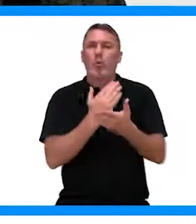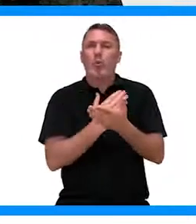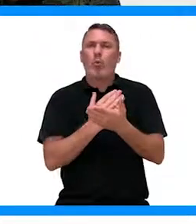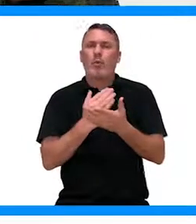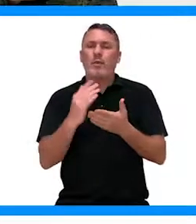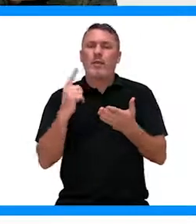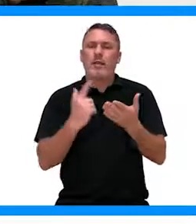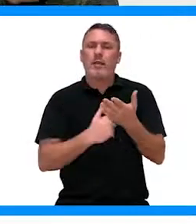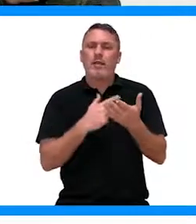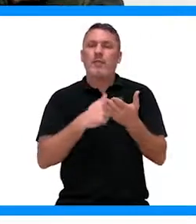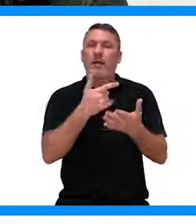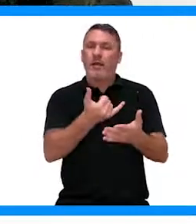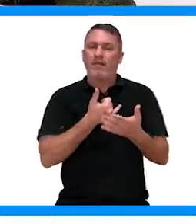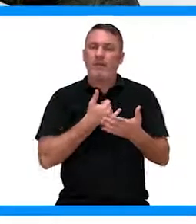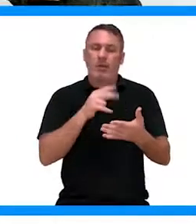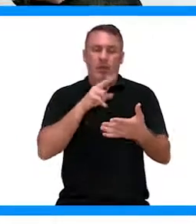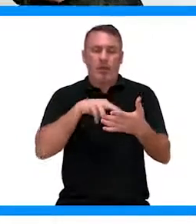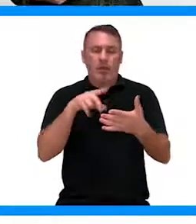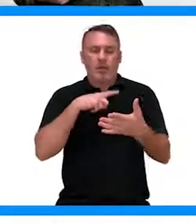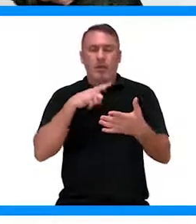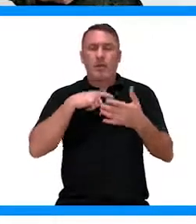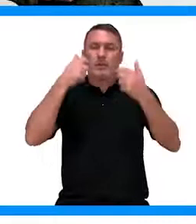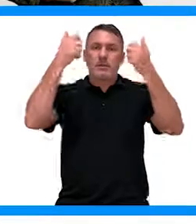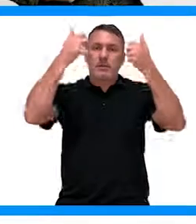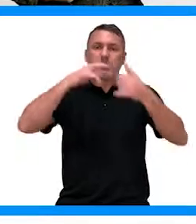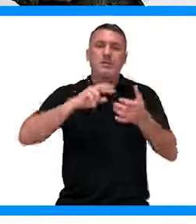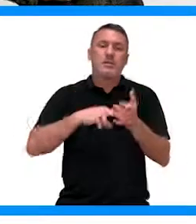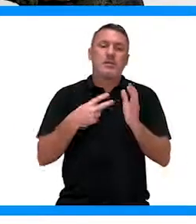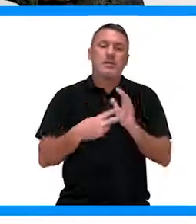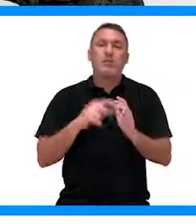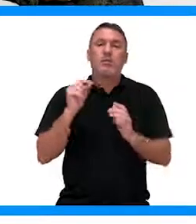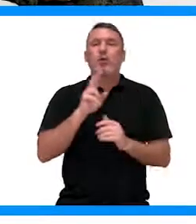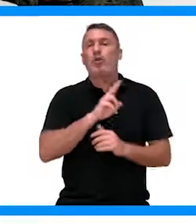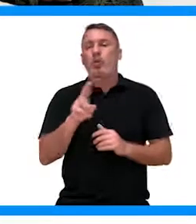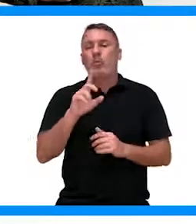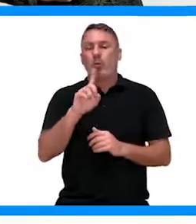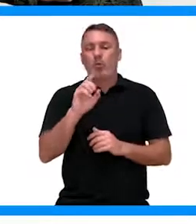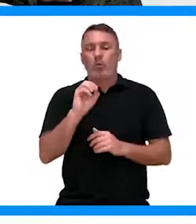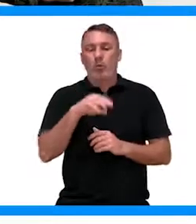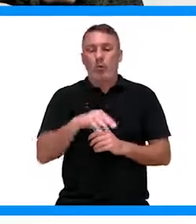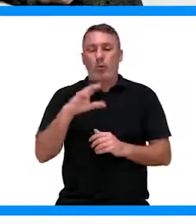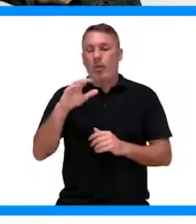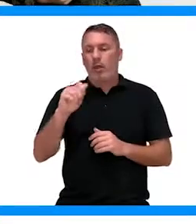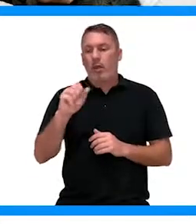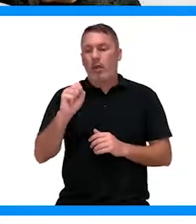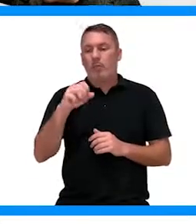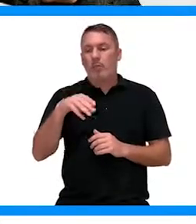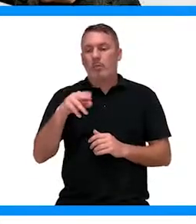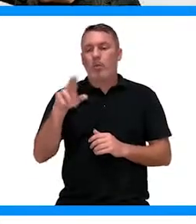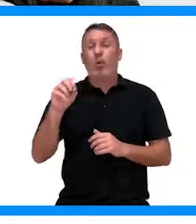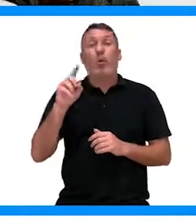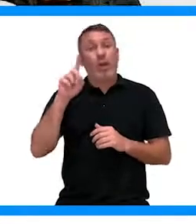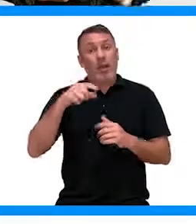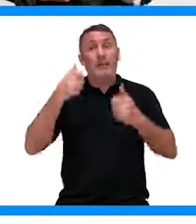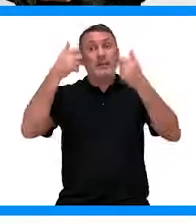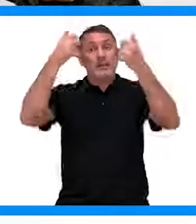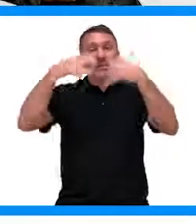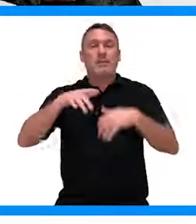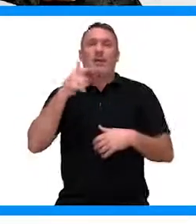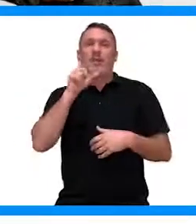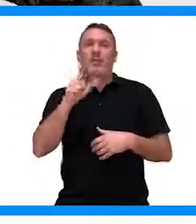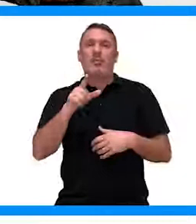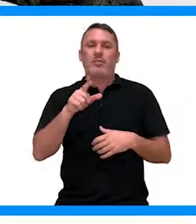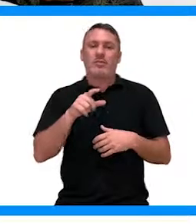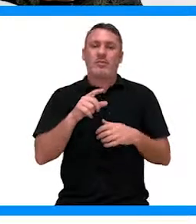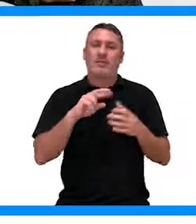do livro, lá nas partes iniciais, o autor explica o significado do nome Dom Casmurro. Isso é uma